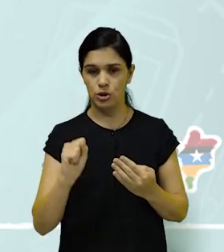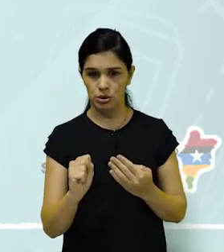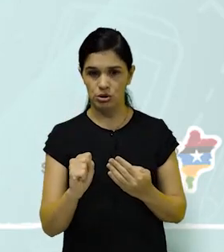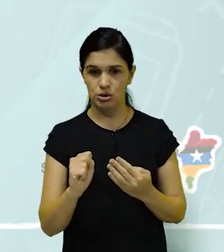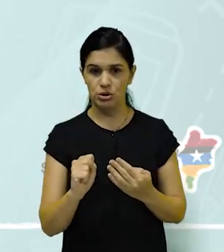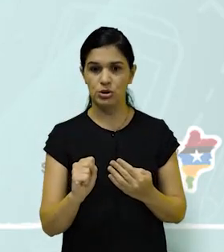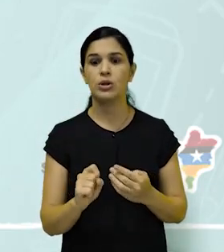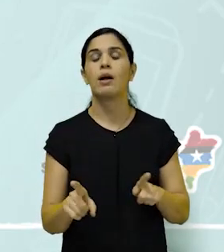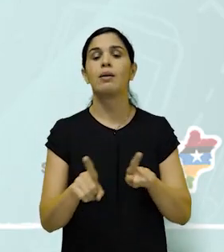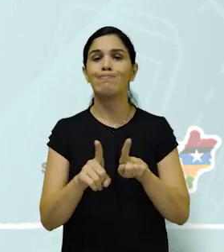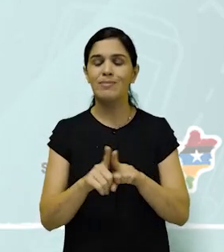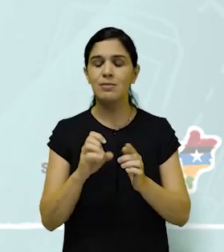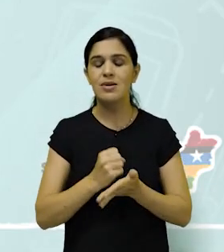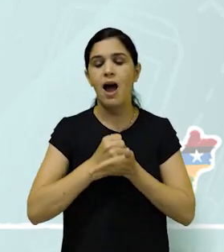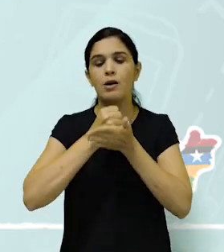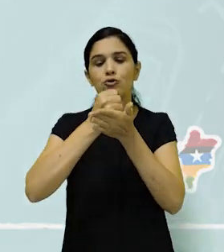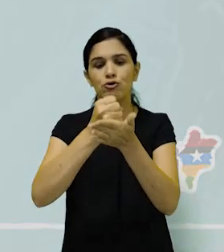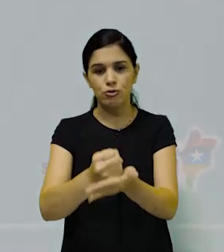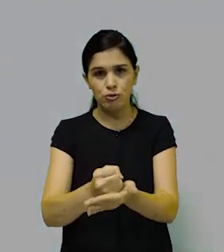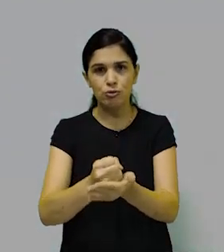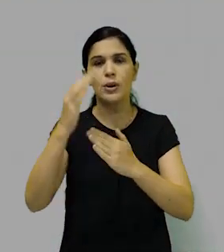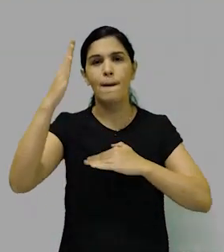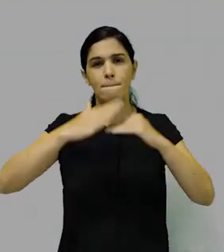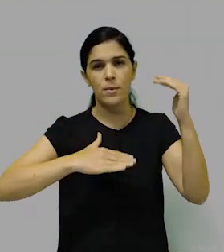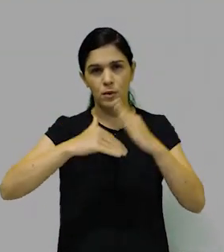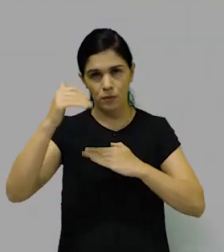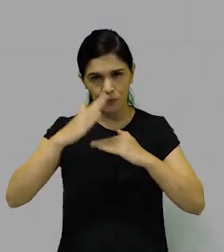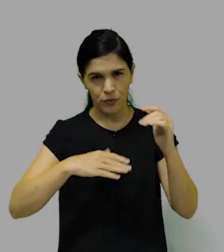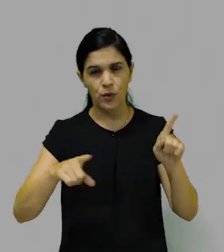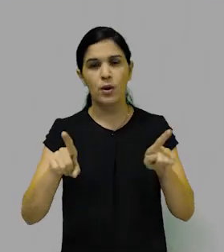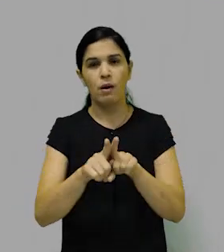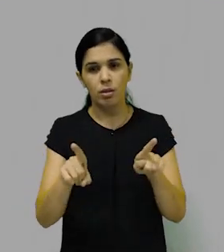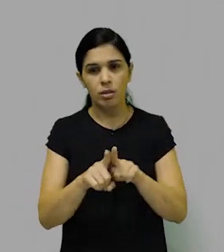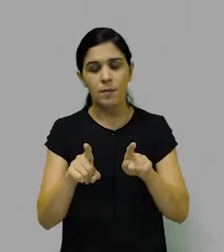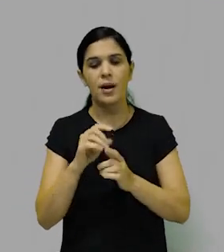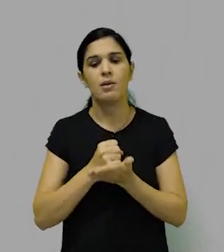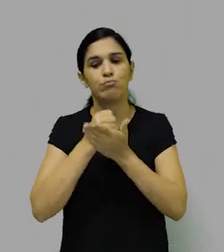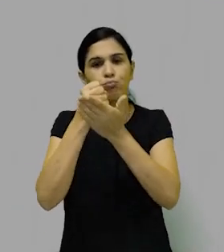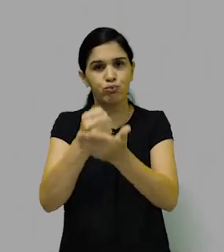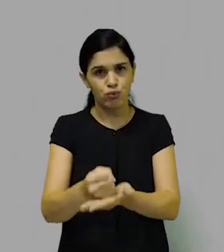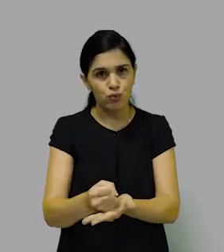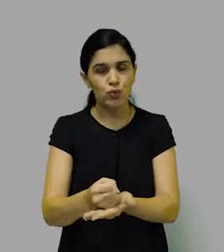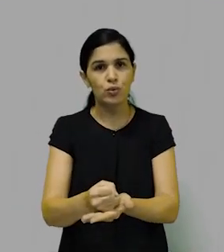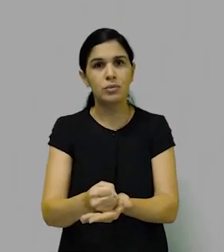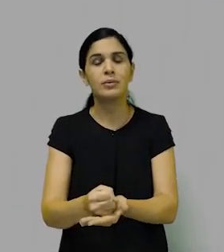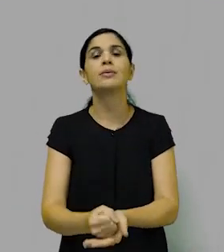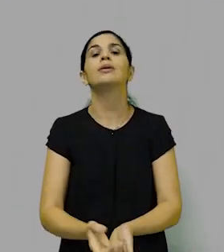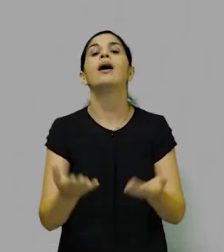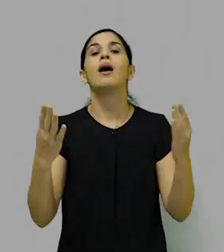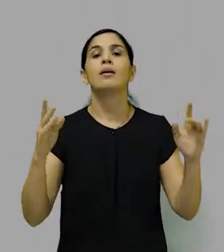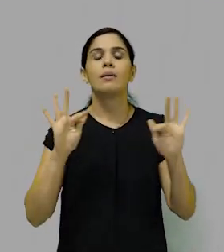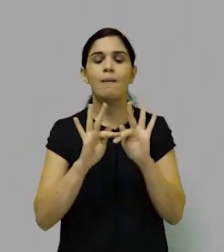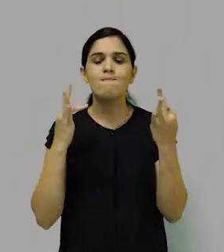efetivo, ele tem que respeitar um tripé, que é saúde, que é alimentação,